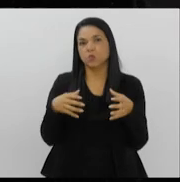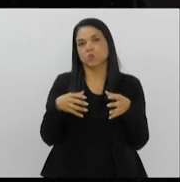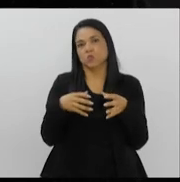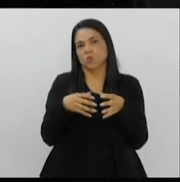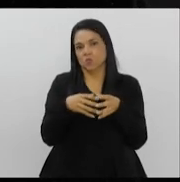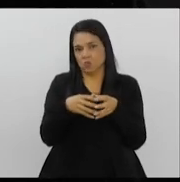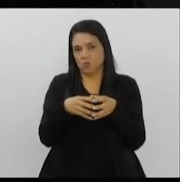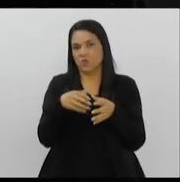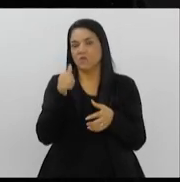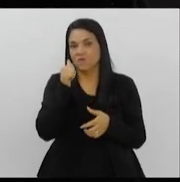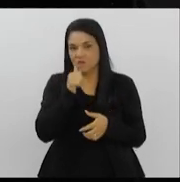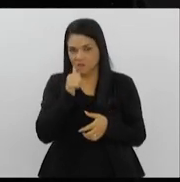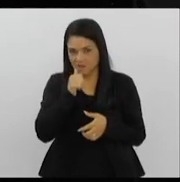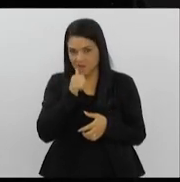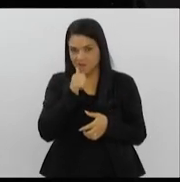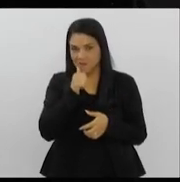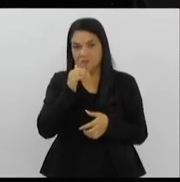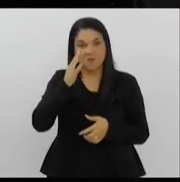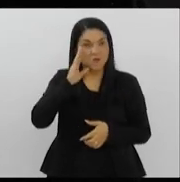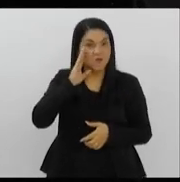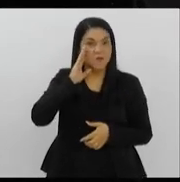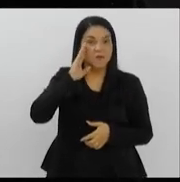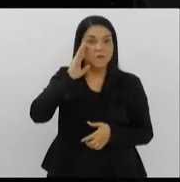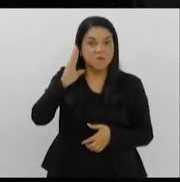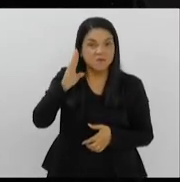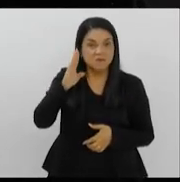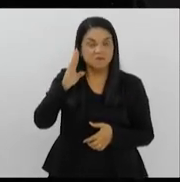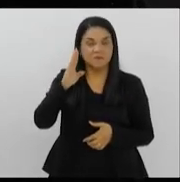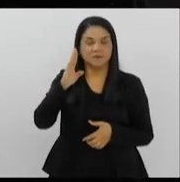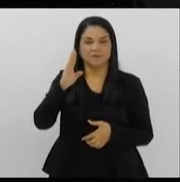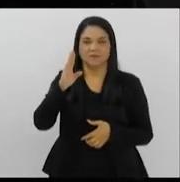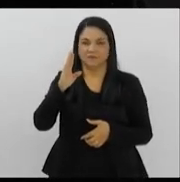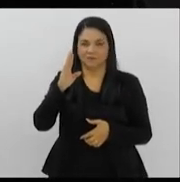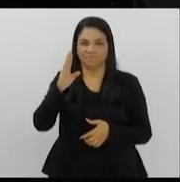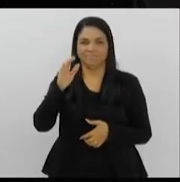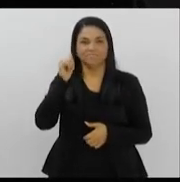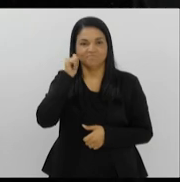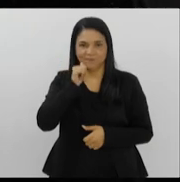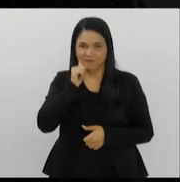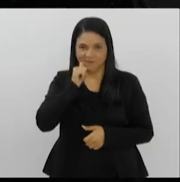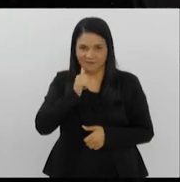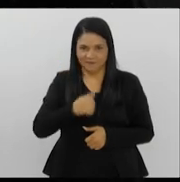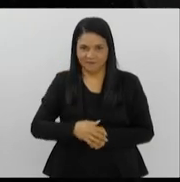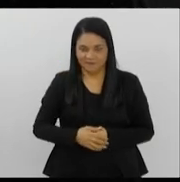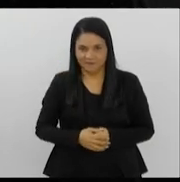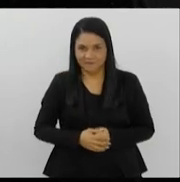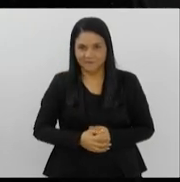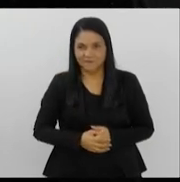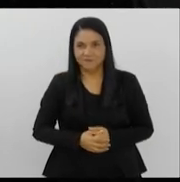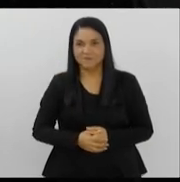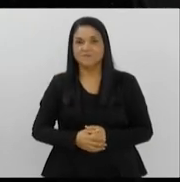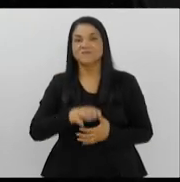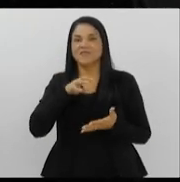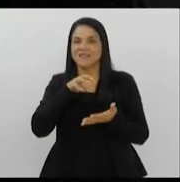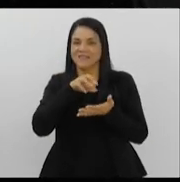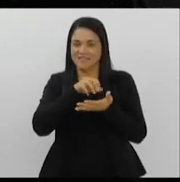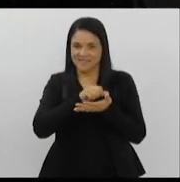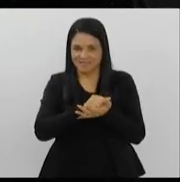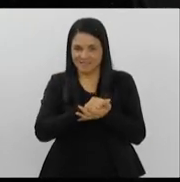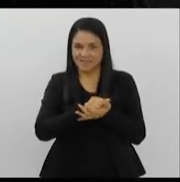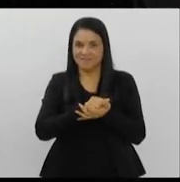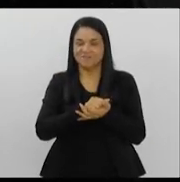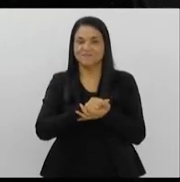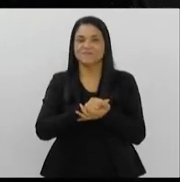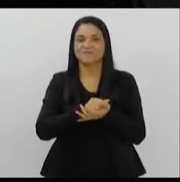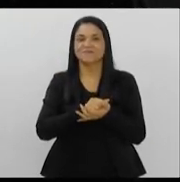mas principalmente o desempenho das mulheres. Então, fazer esse registro, visto